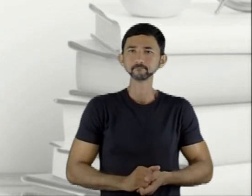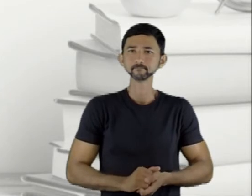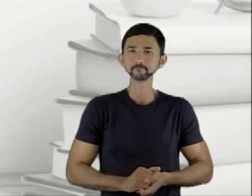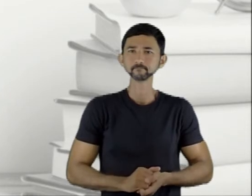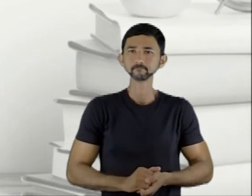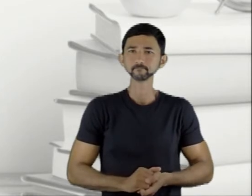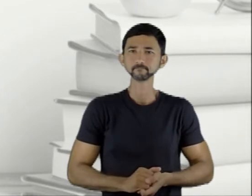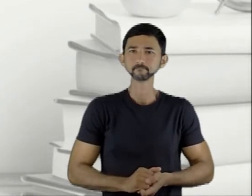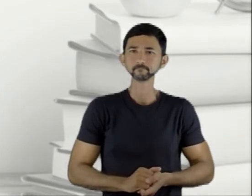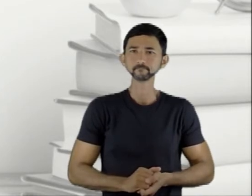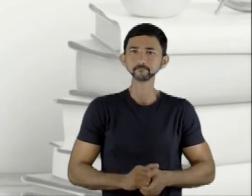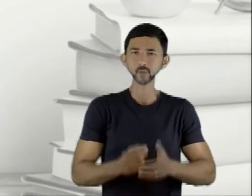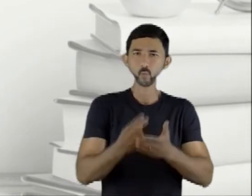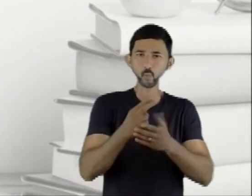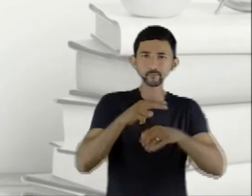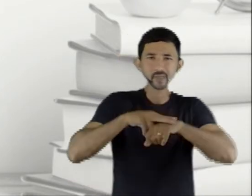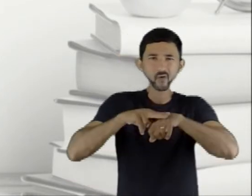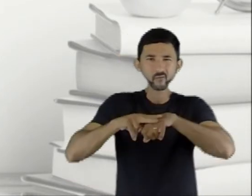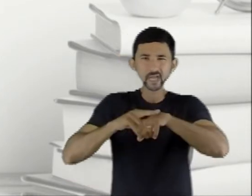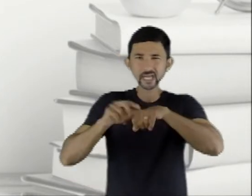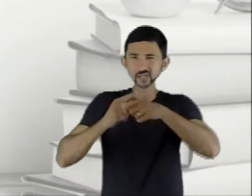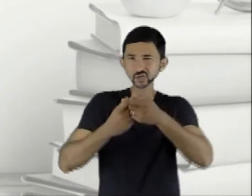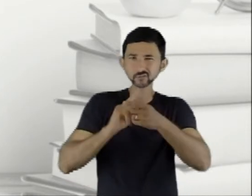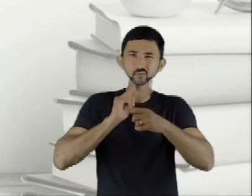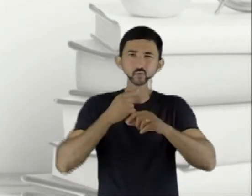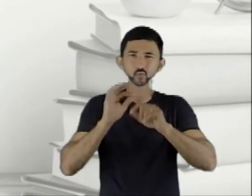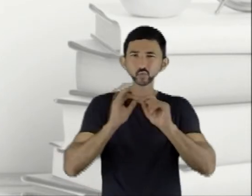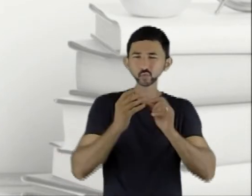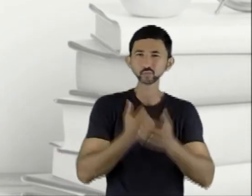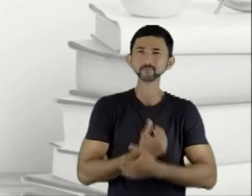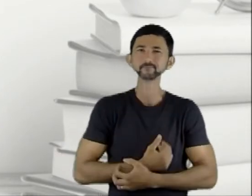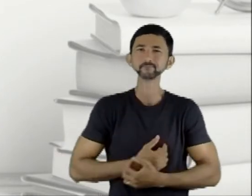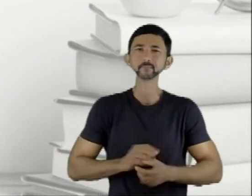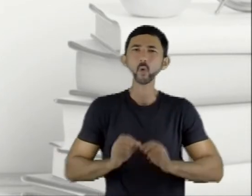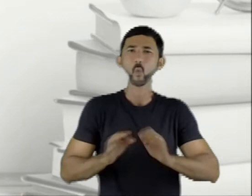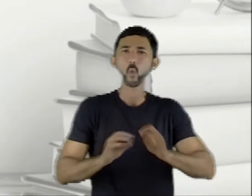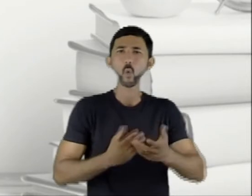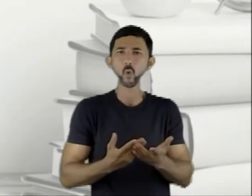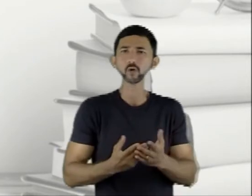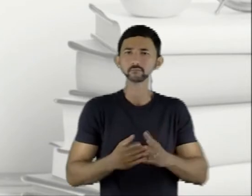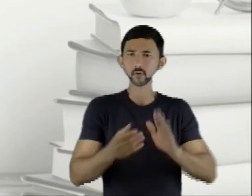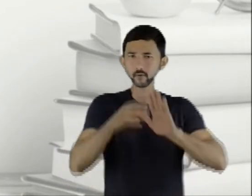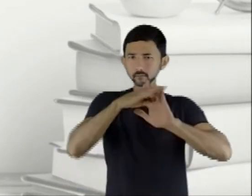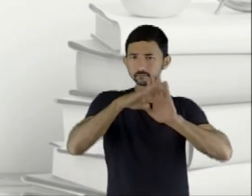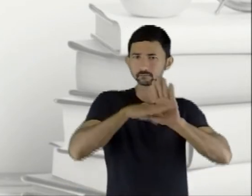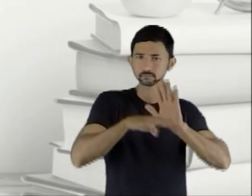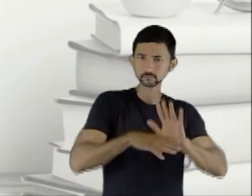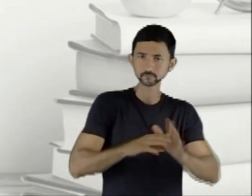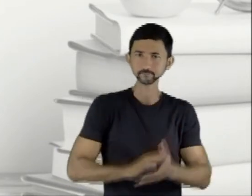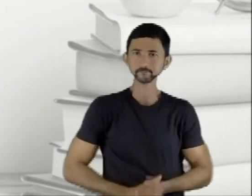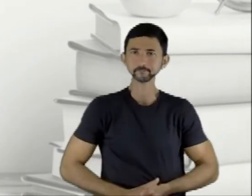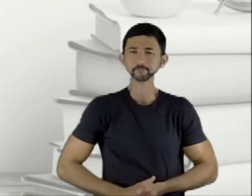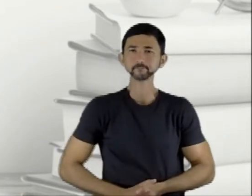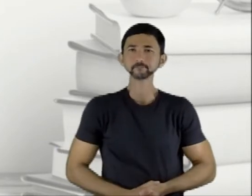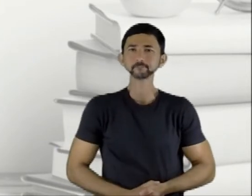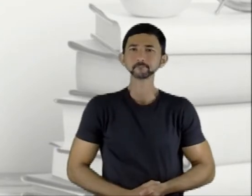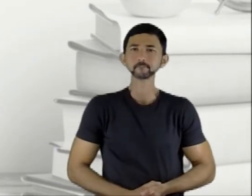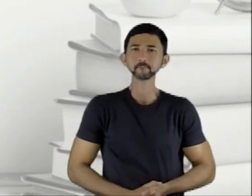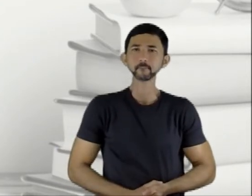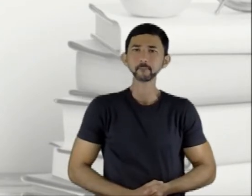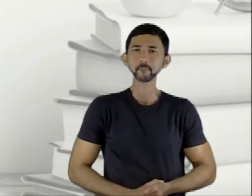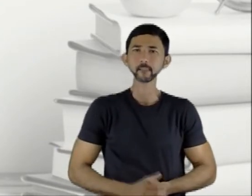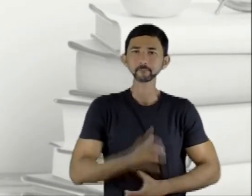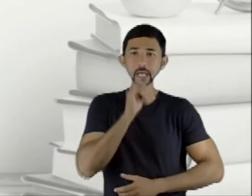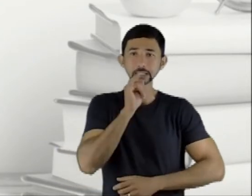marrom, amarela, mas em relação à fonte, de onde foi tirada, que a gente vai citar nas referências bibliográficas.